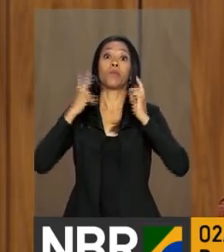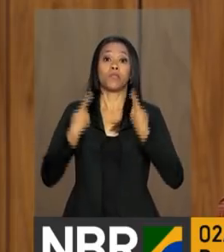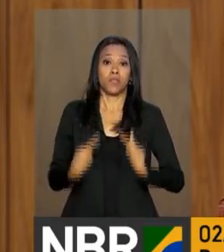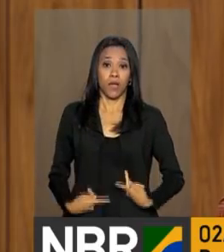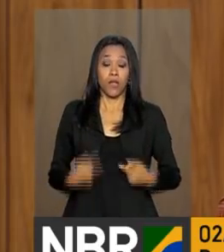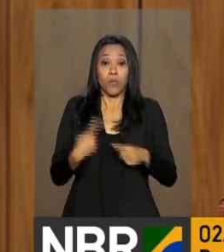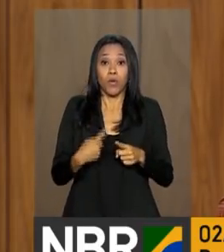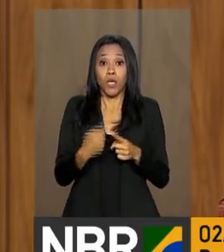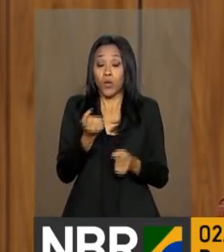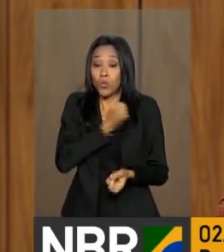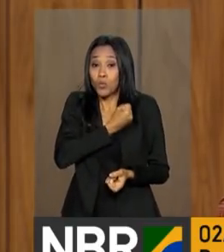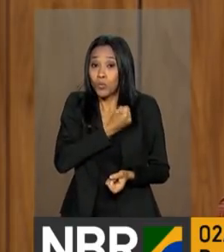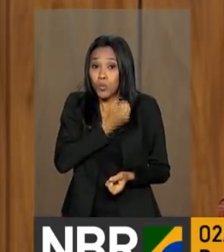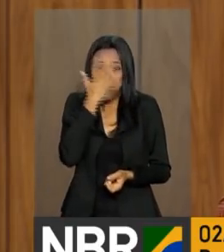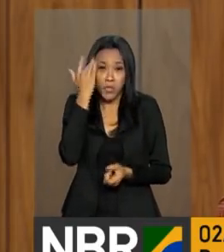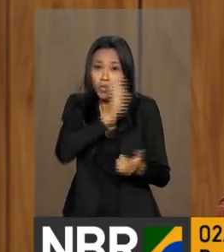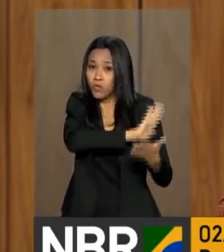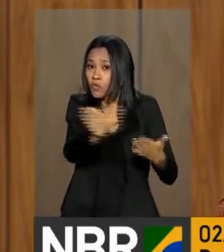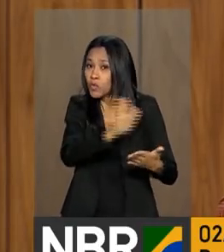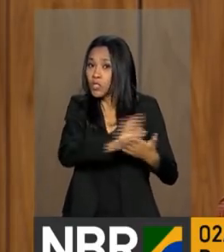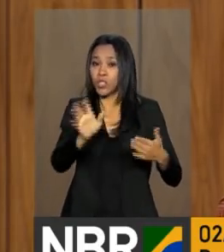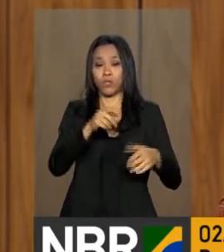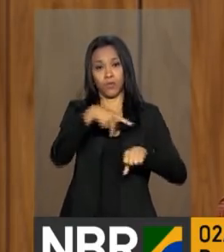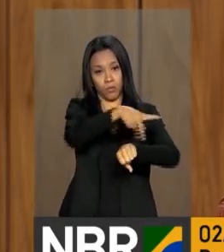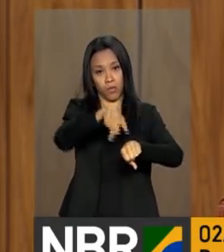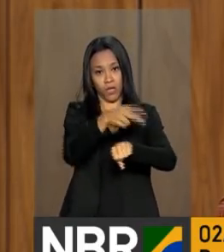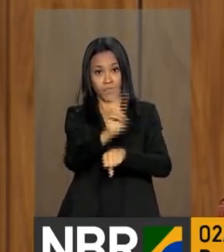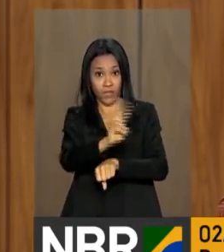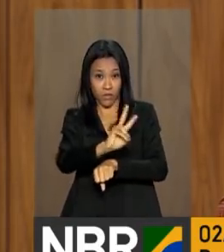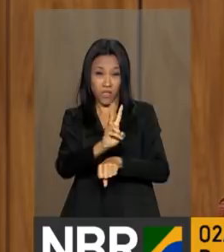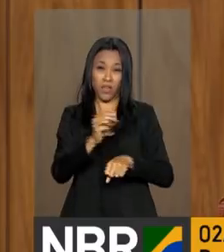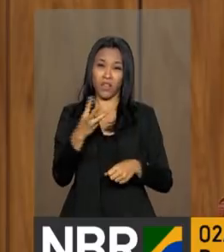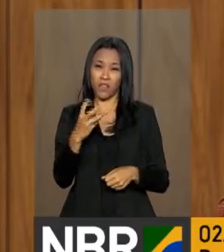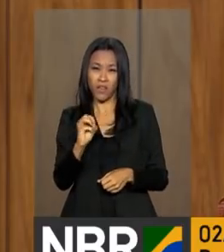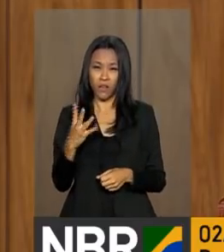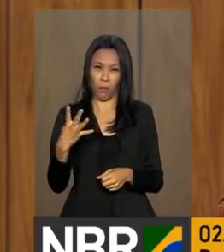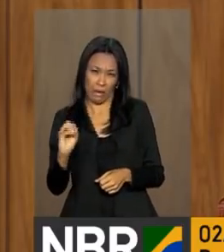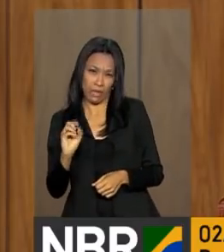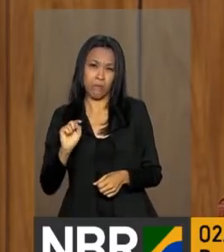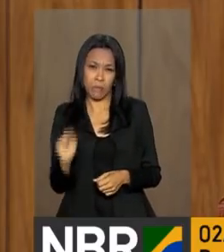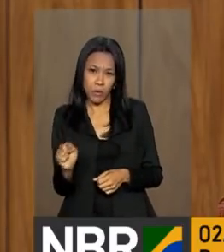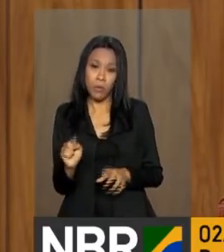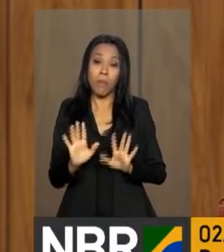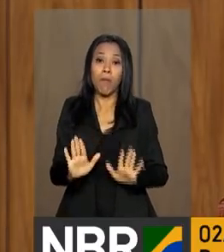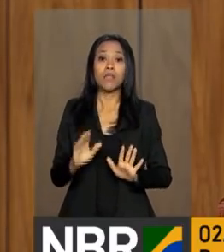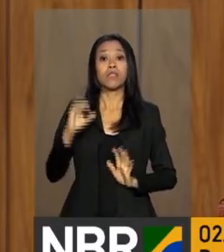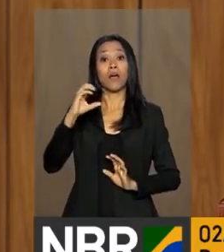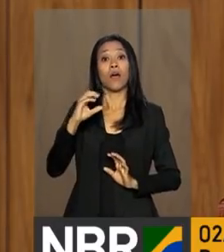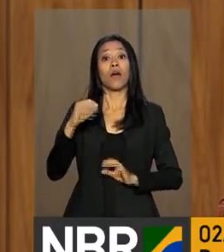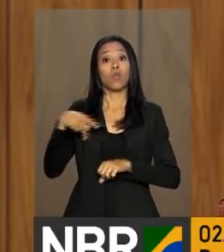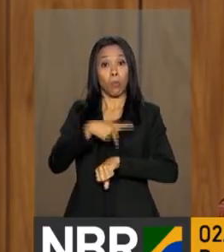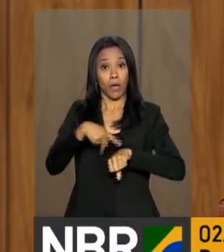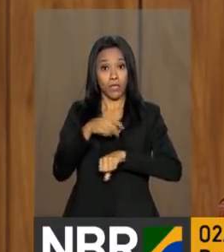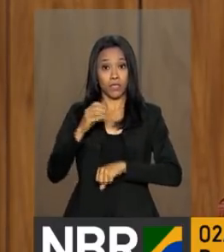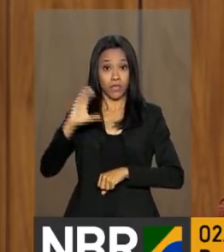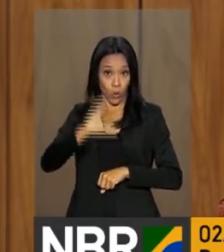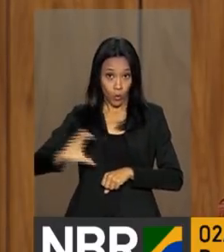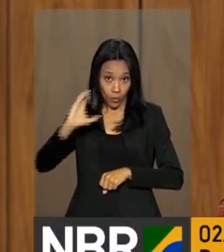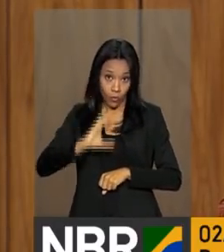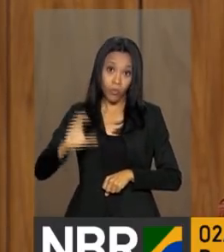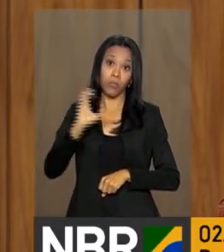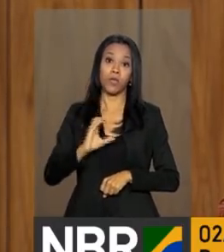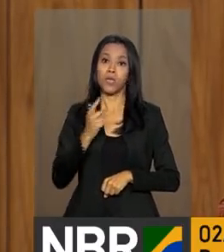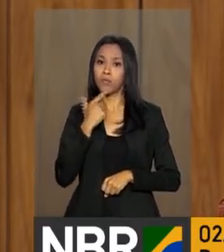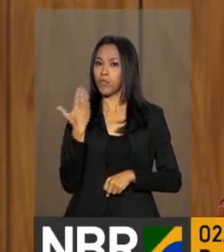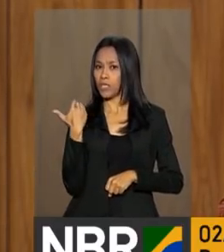de refugiados da Venezuela, aqui nós temos 30, 40 mil, mas na Colômbia, quando recentemente esteve